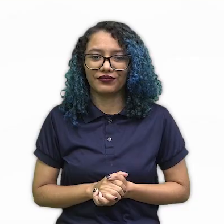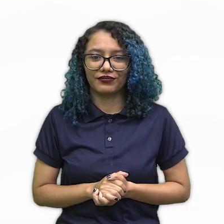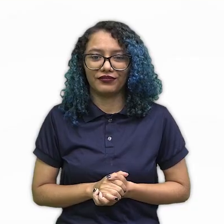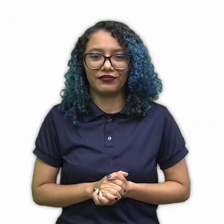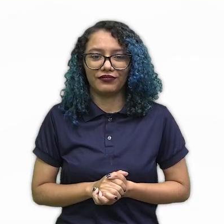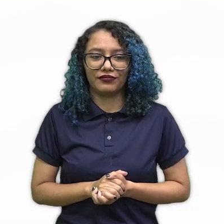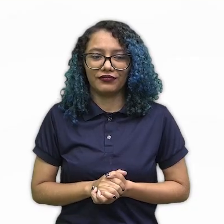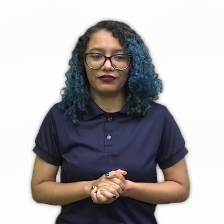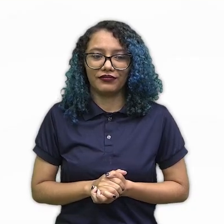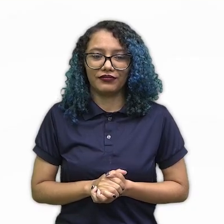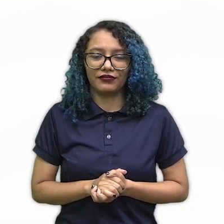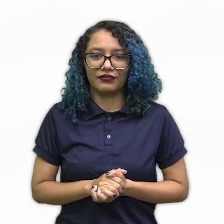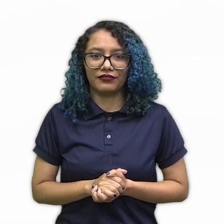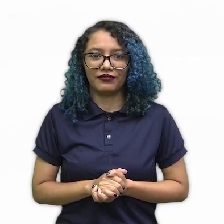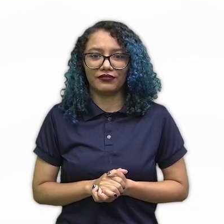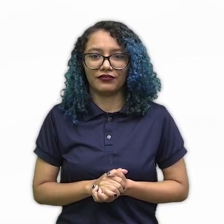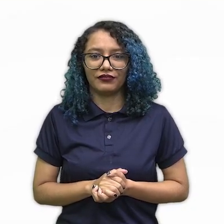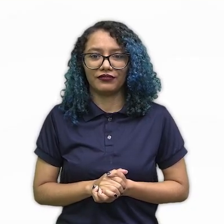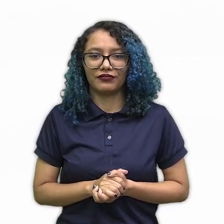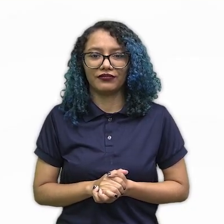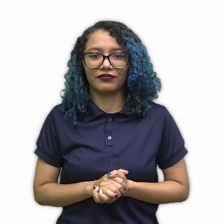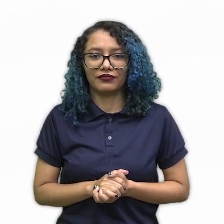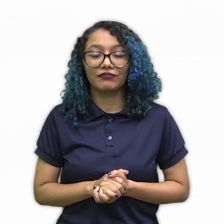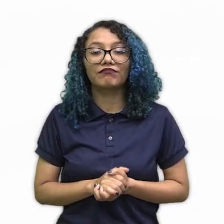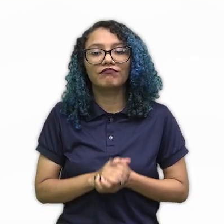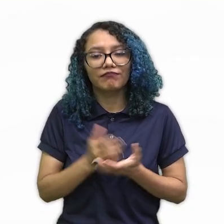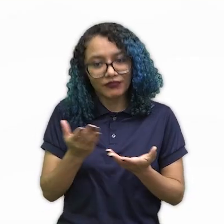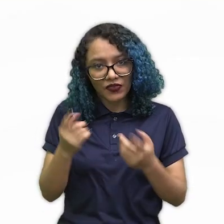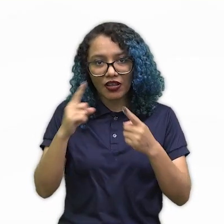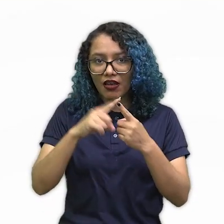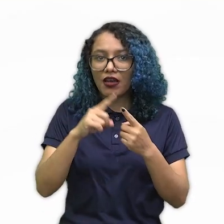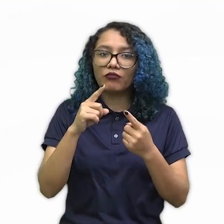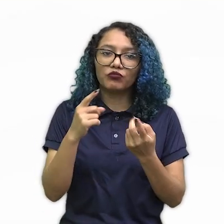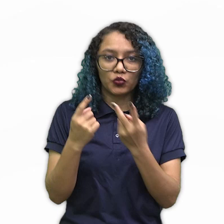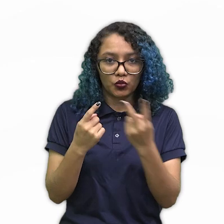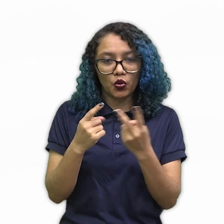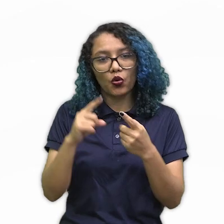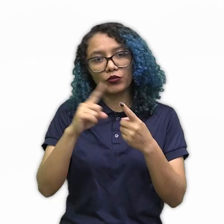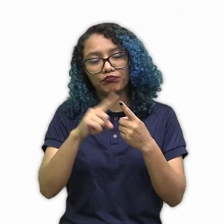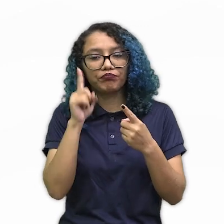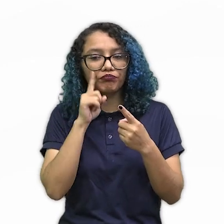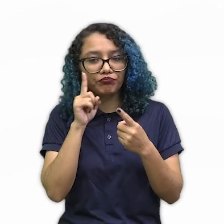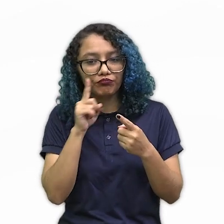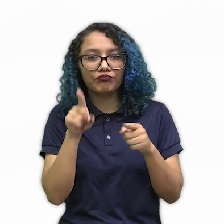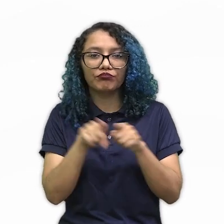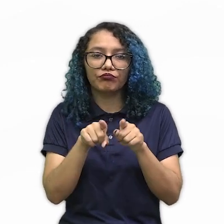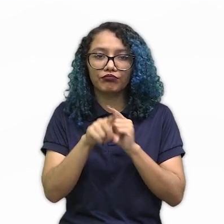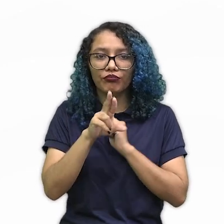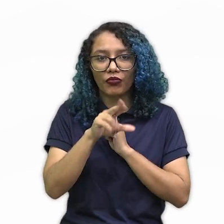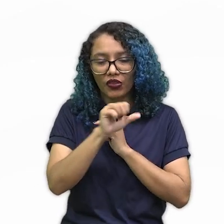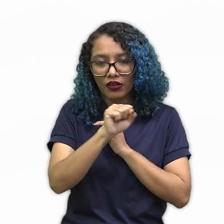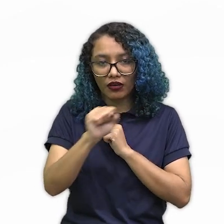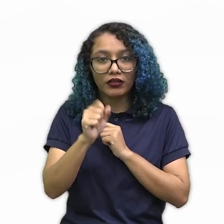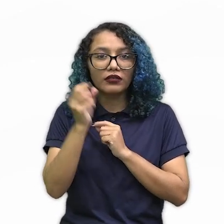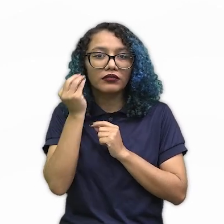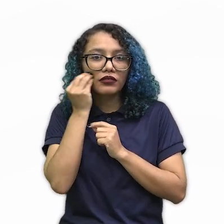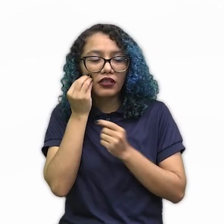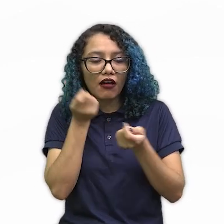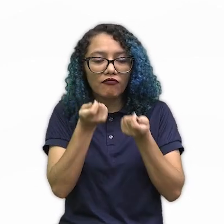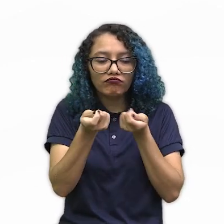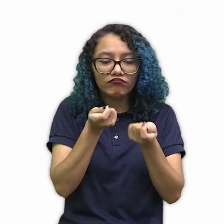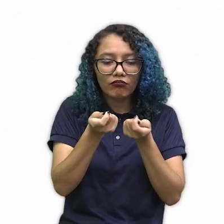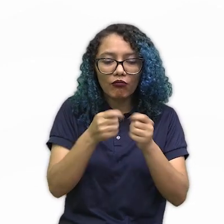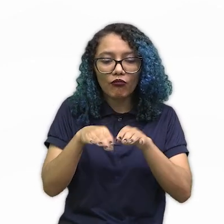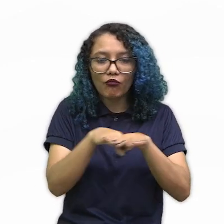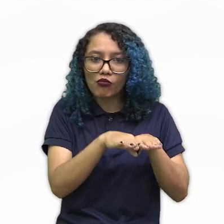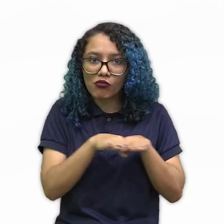comigo. Nós temos aqui os Estados Unidos, como eu já falei para vocês, e a União Soviética, que disputavam ali o controle e a hegemonia do